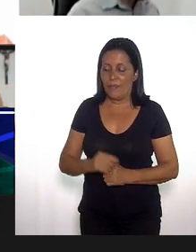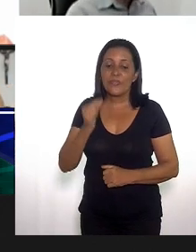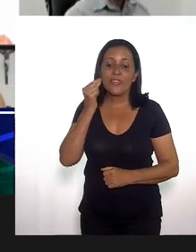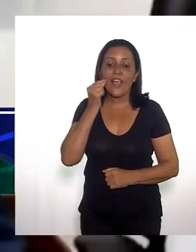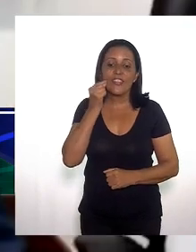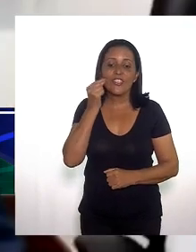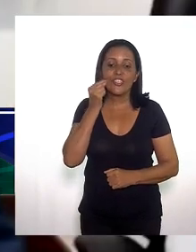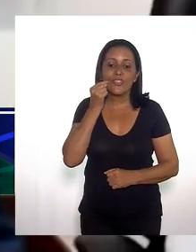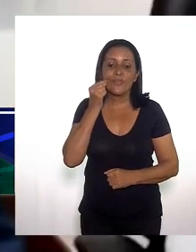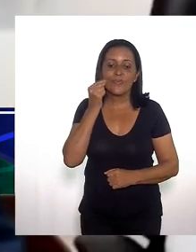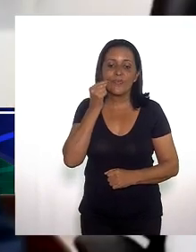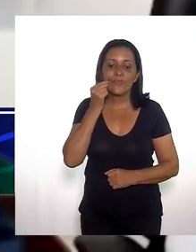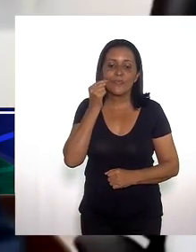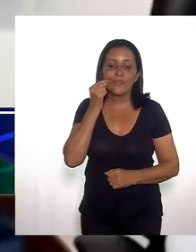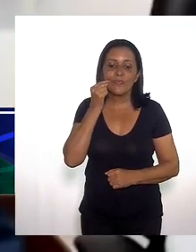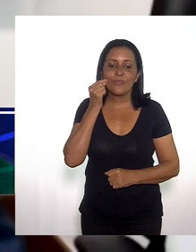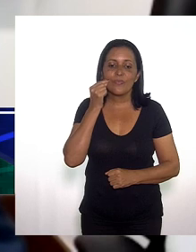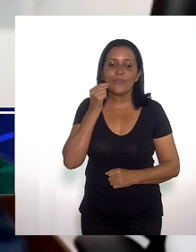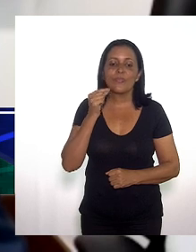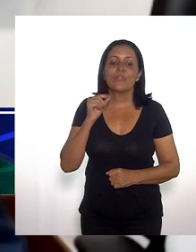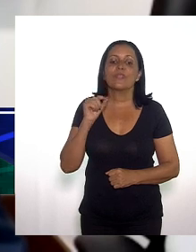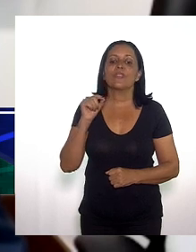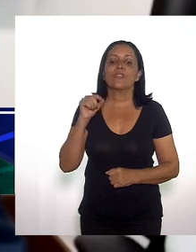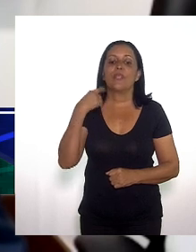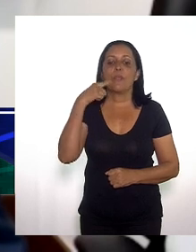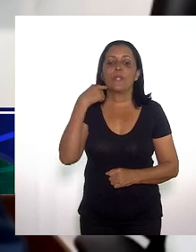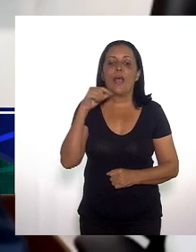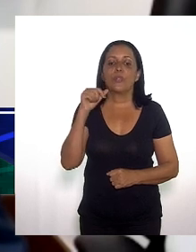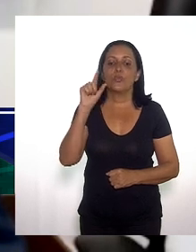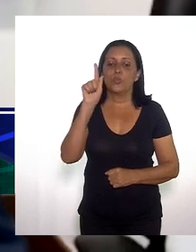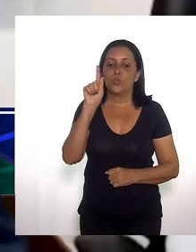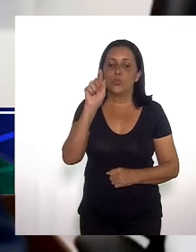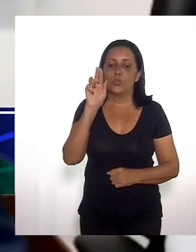Deputado Giovanni Ratinho. Deputado Gustavo Schmidt.